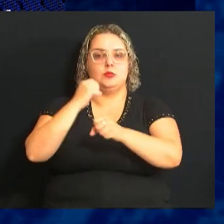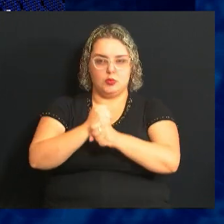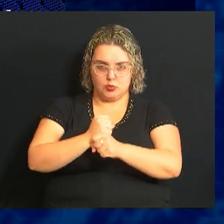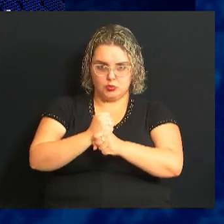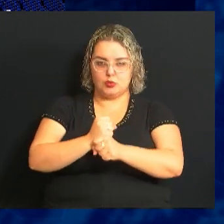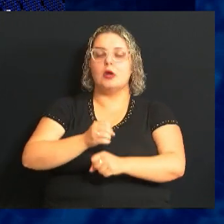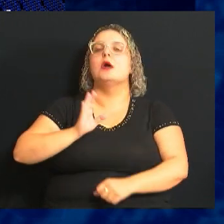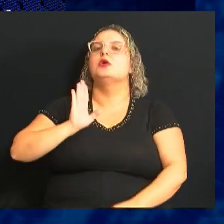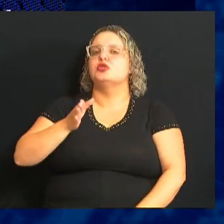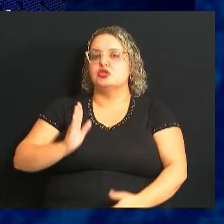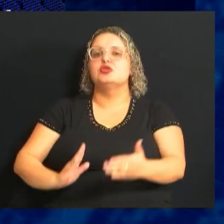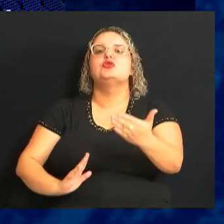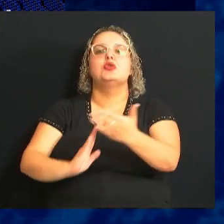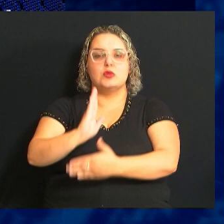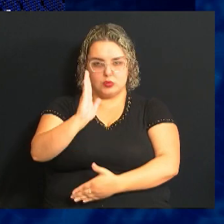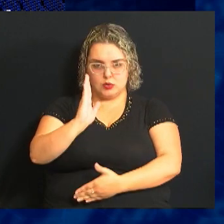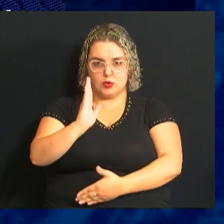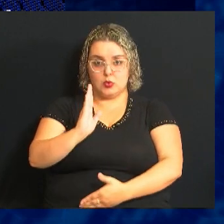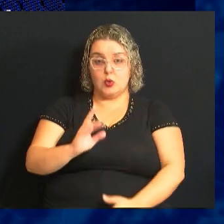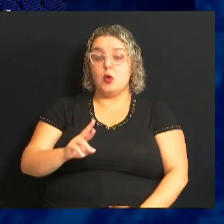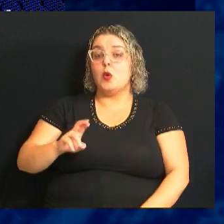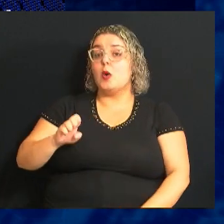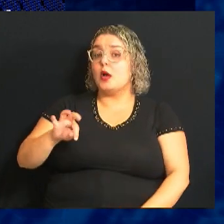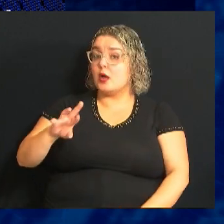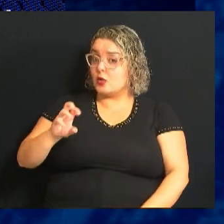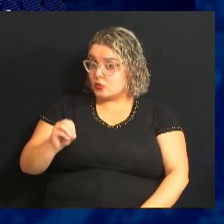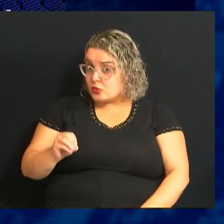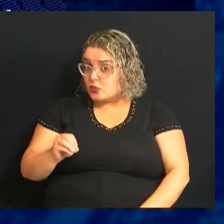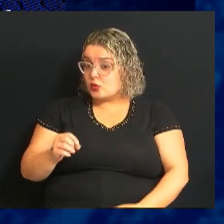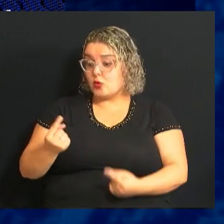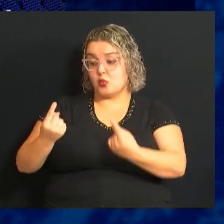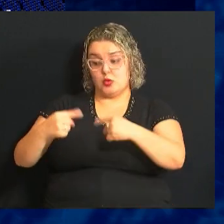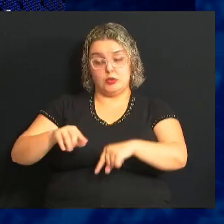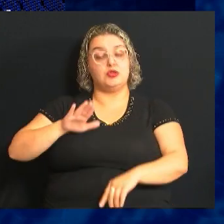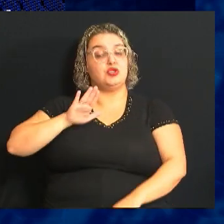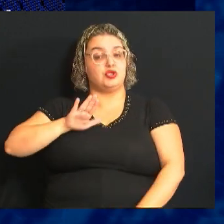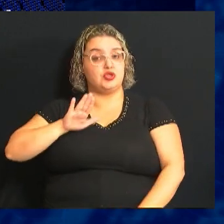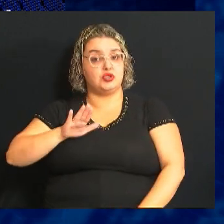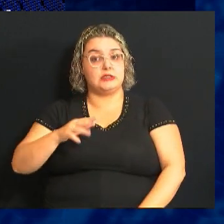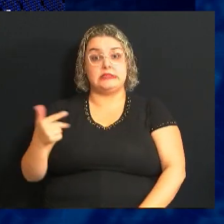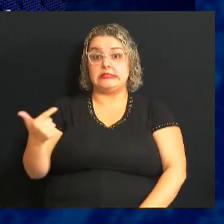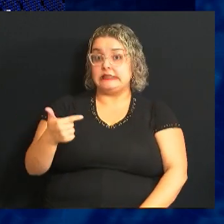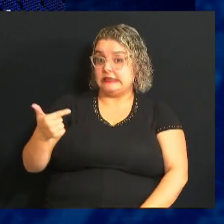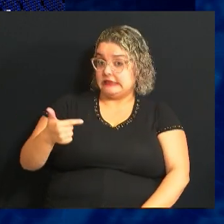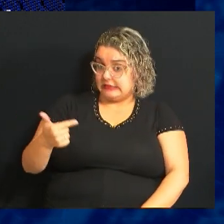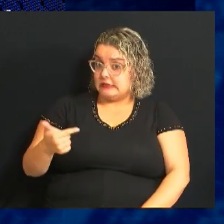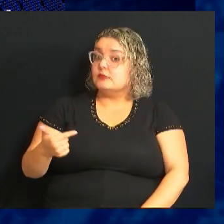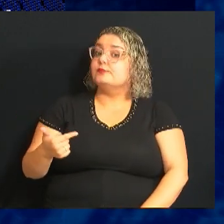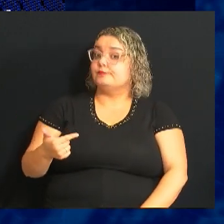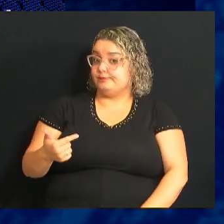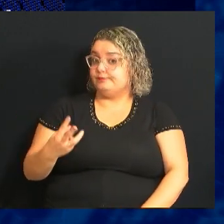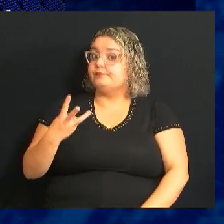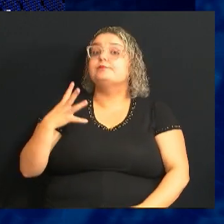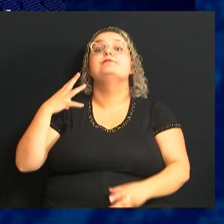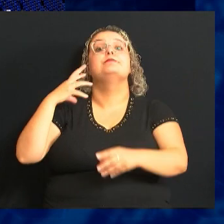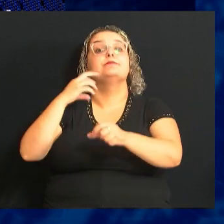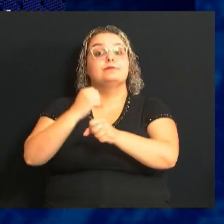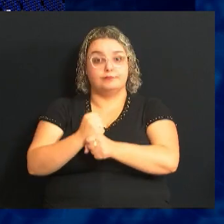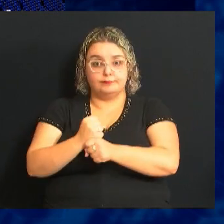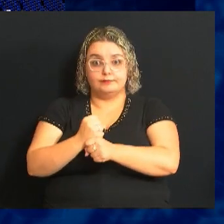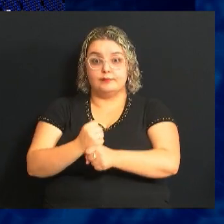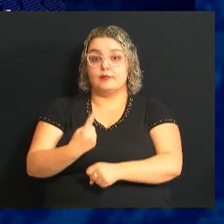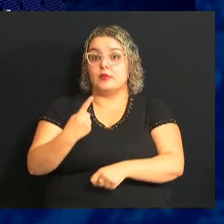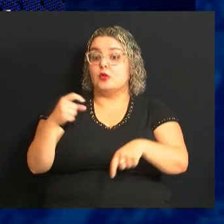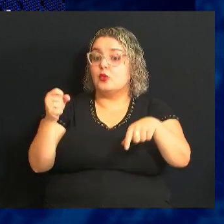está classificado. O Retrô, adversário de logo mais, está na segunda colocação com 3 pontos e 1 gol